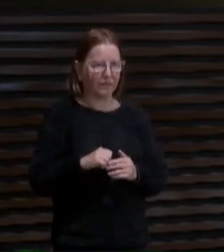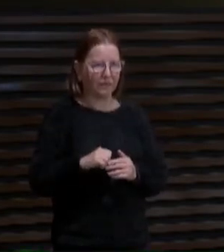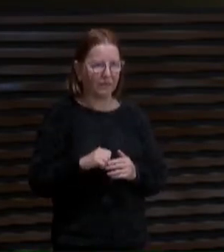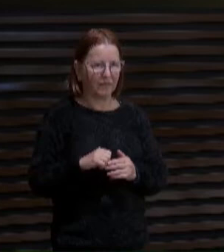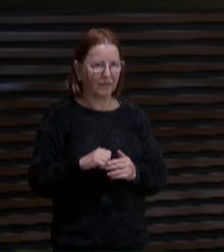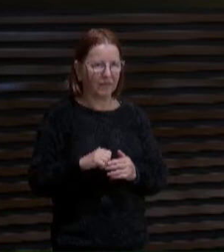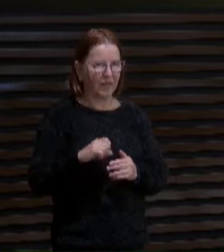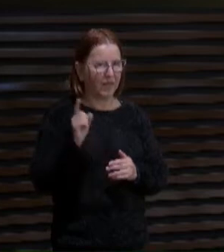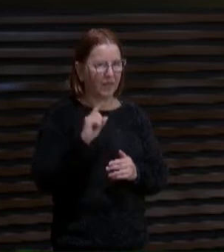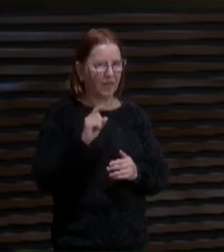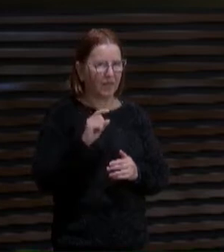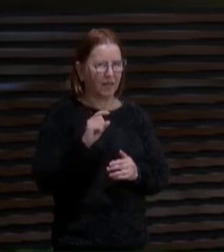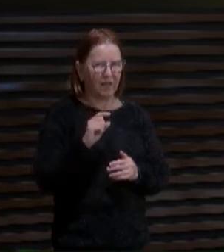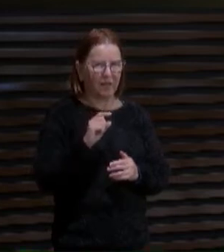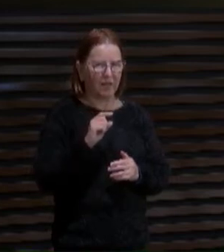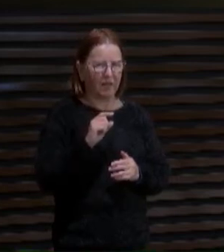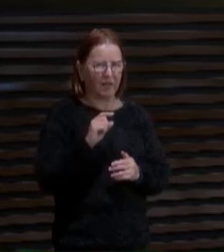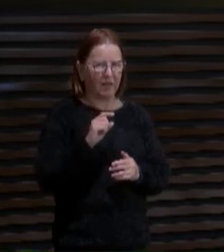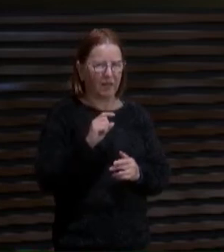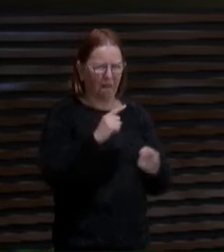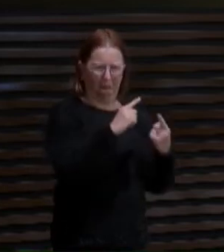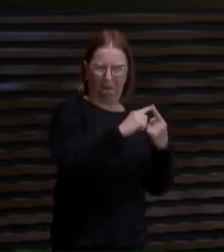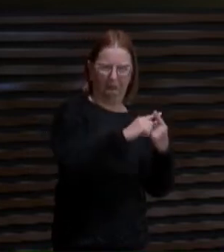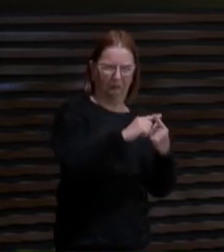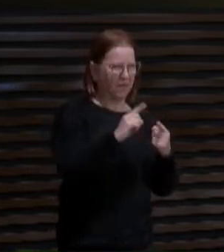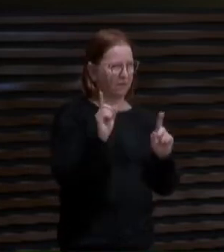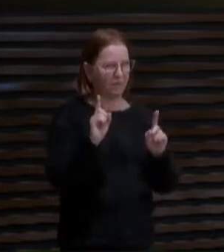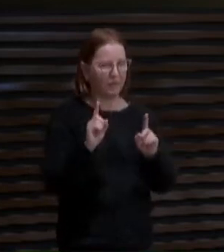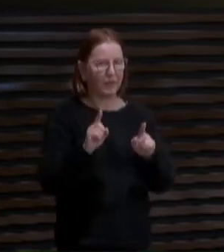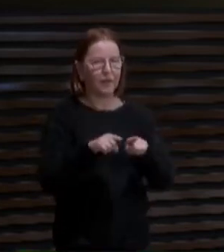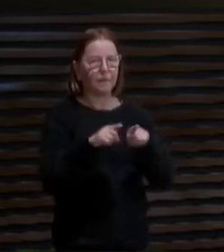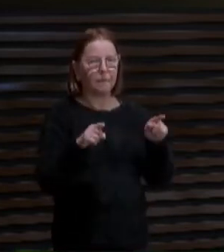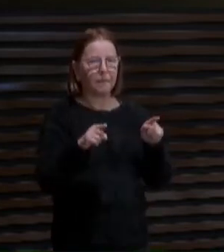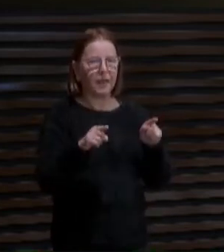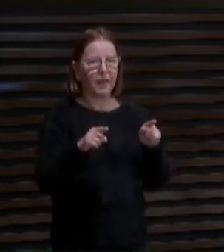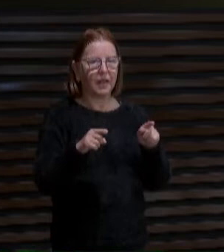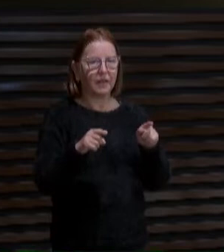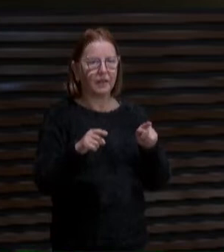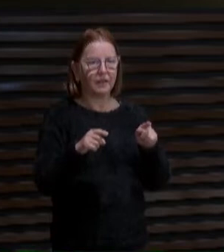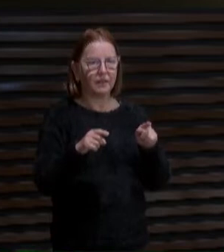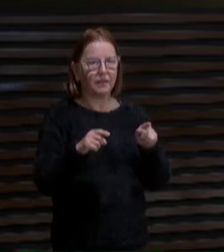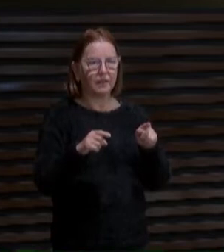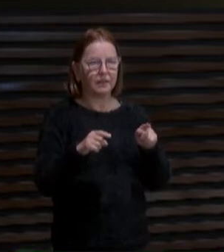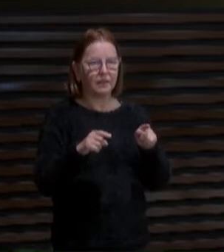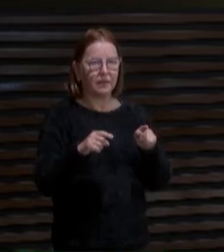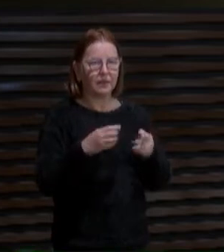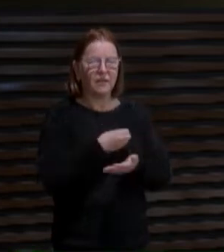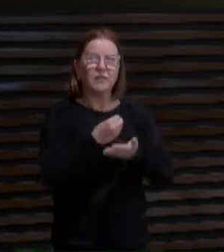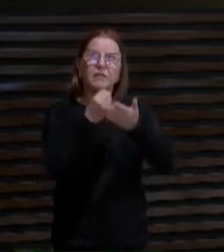fazia ameaças mas entregava-se aquele que julga retamente